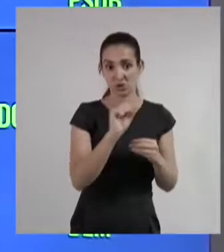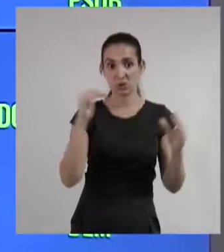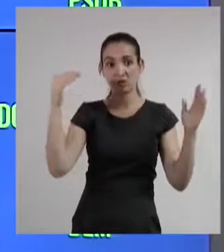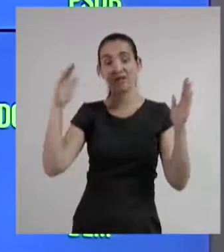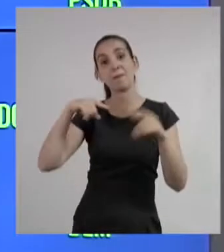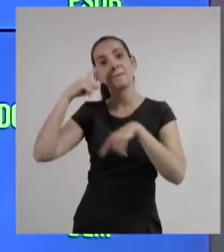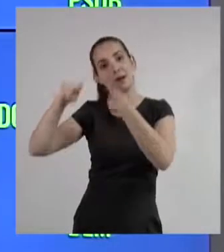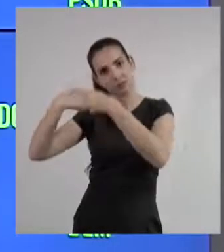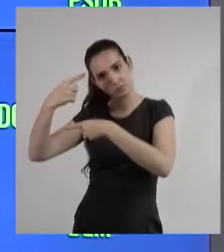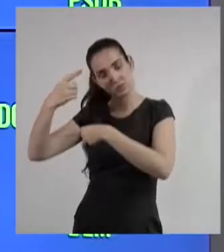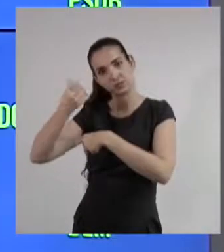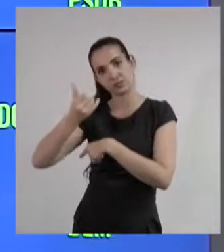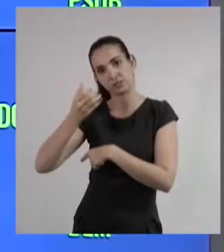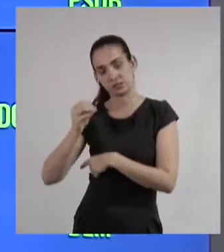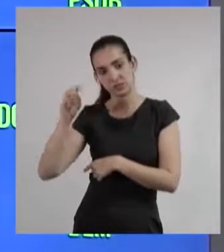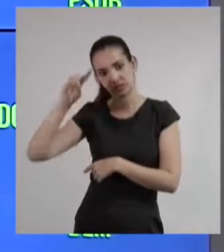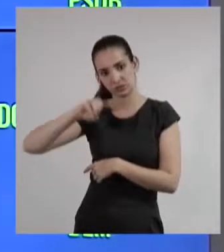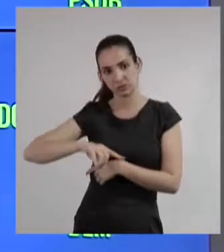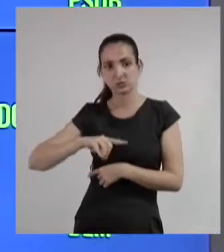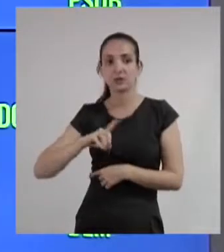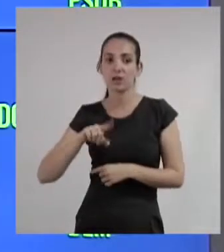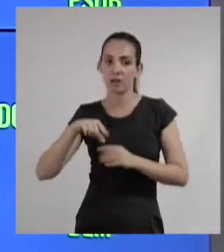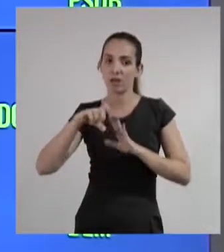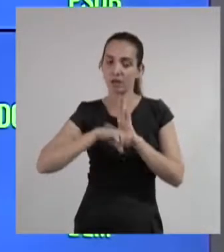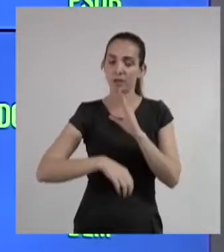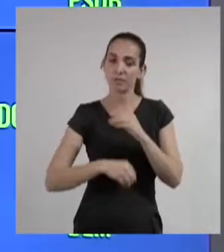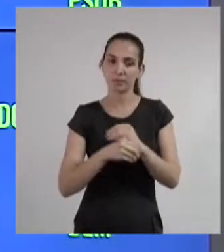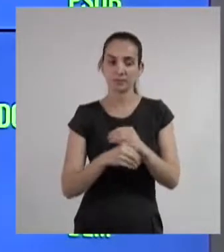meses. Todos os deputados assinaram a emenda coletiva.